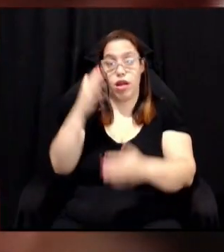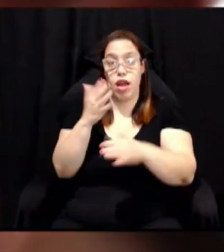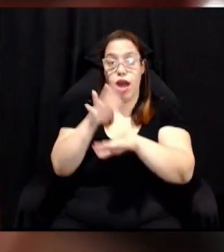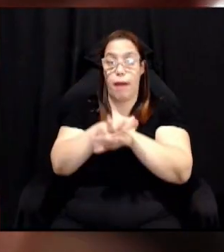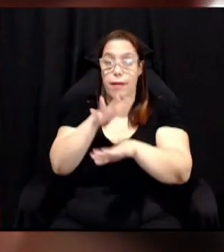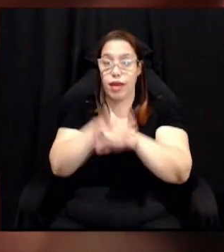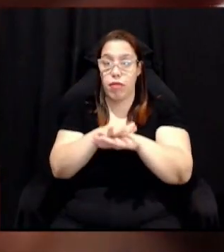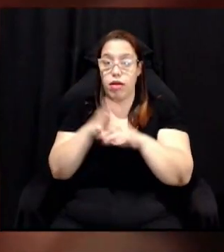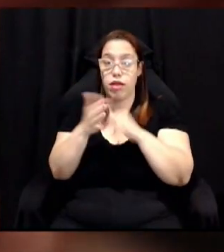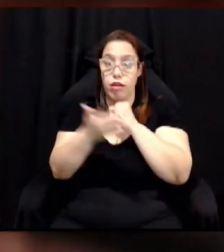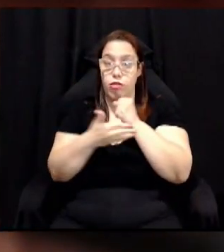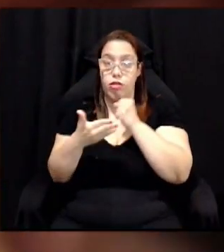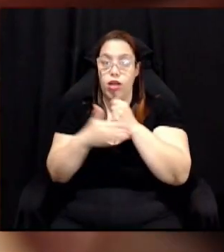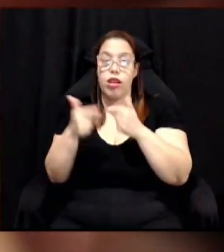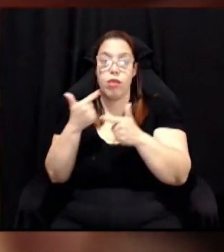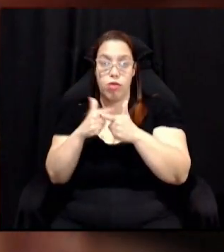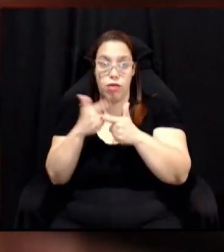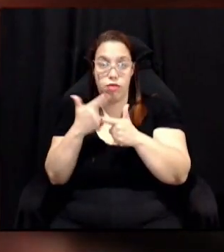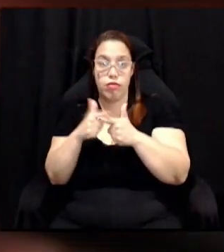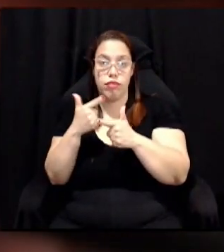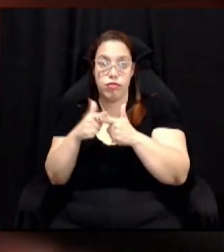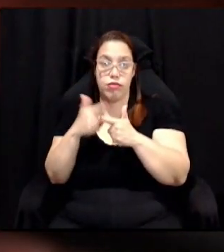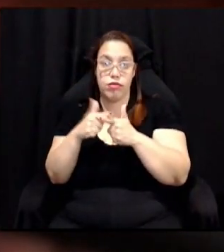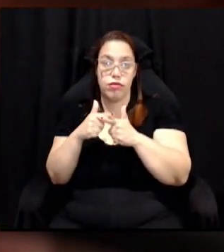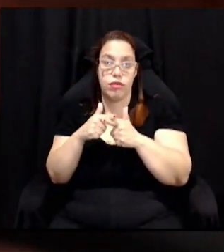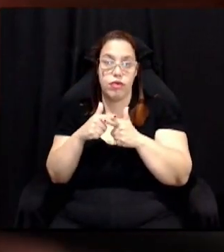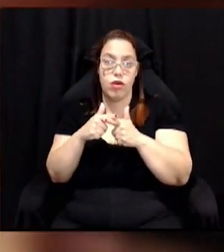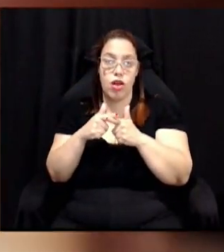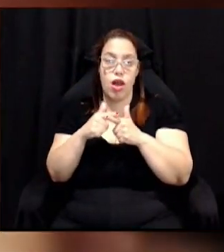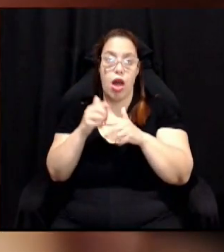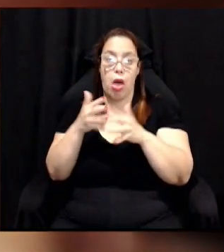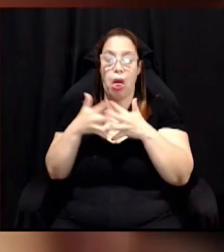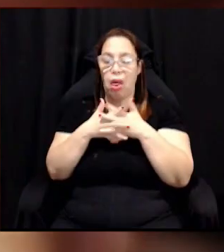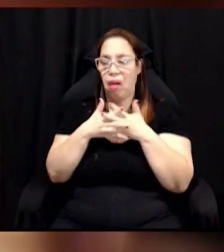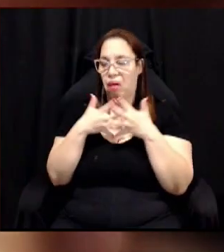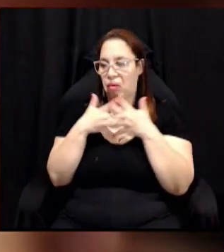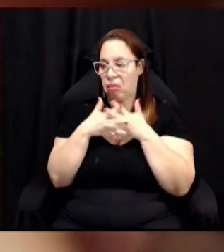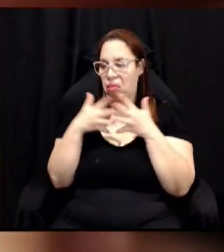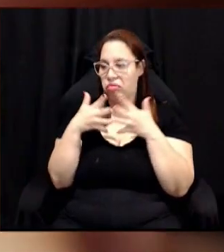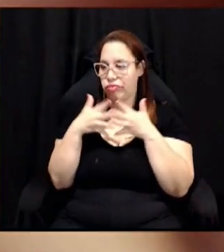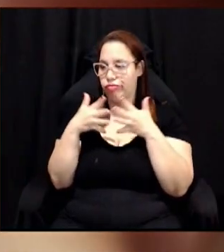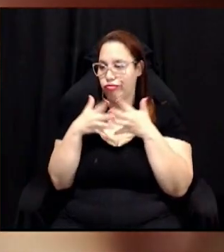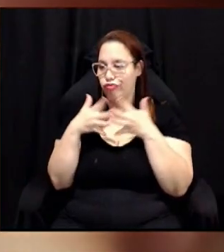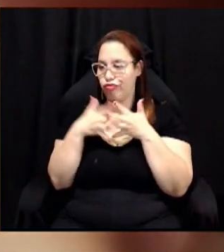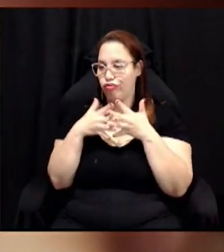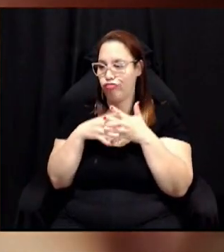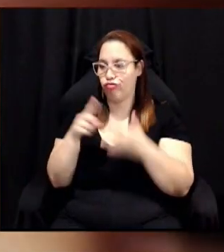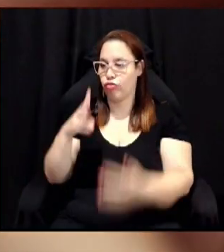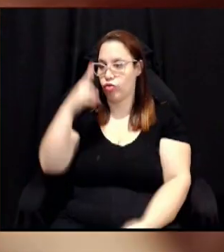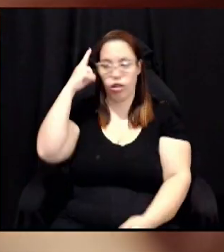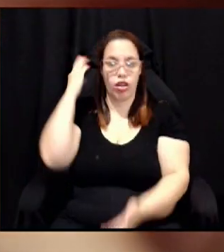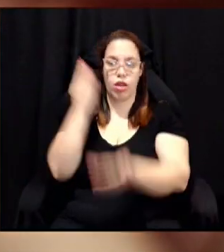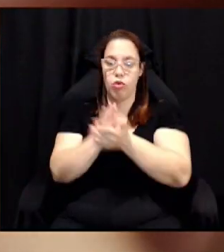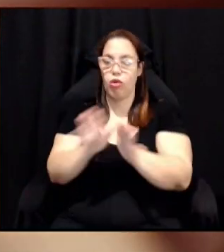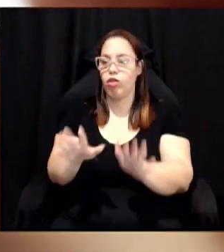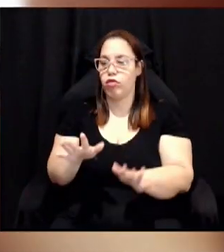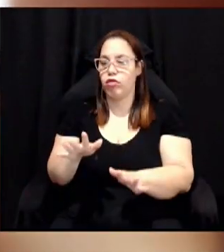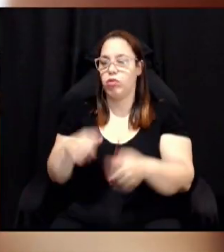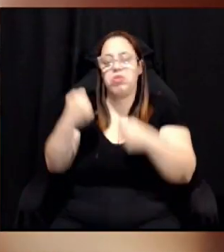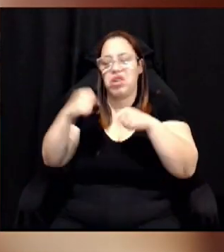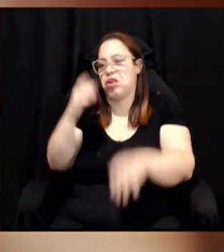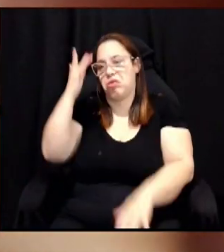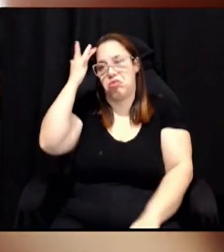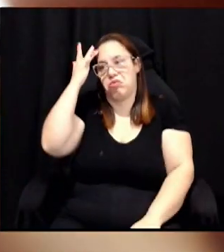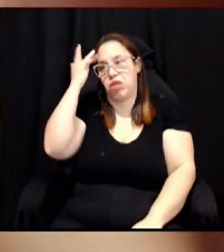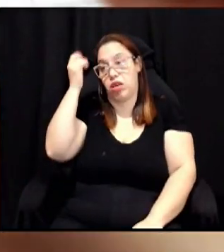problemas. A matemática a gente confunde muitas vezes e acredita que a gente só vai usar ela no vestibular, acabou o vestibular, não preciso mais saber de matemática. Mas é